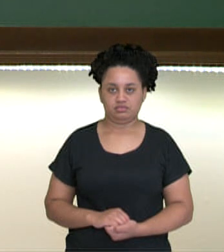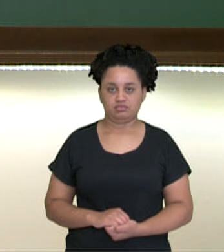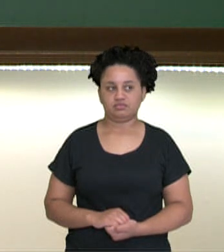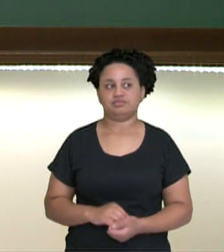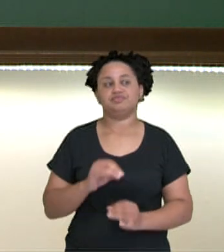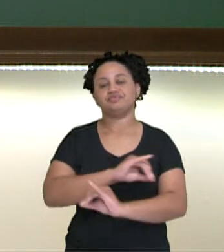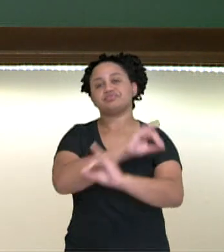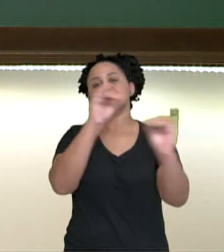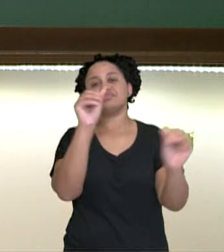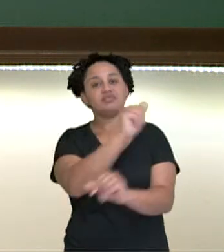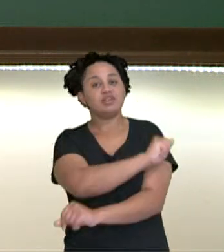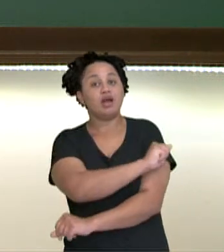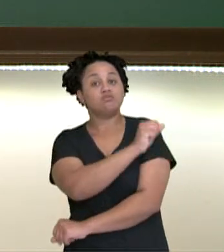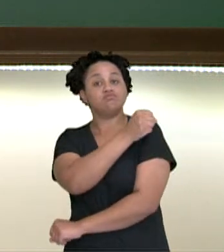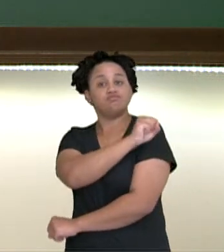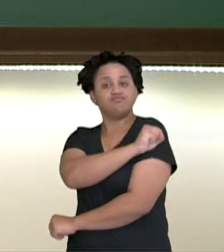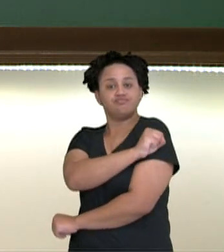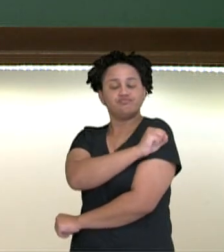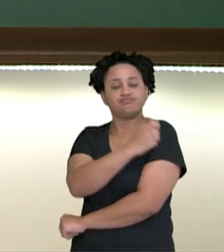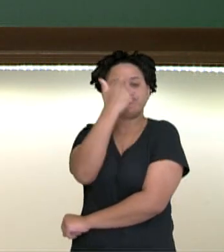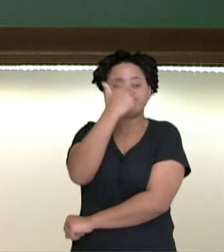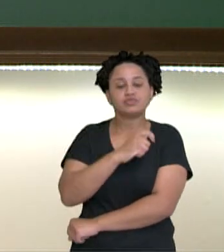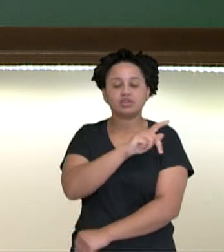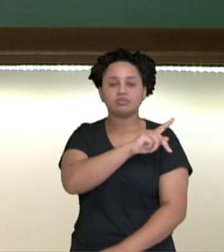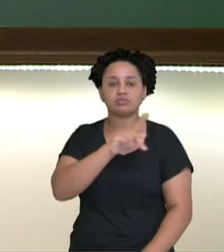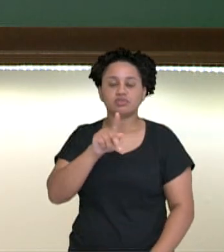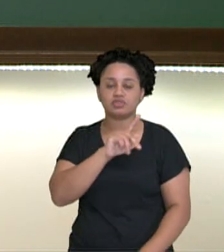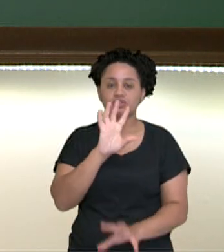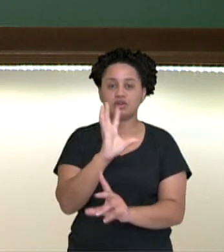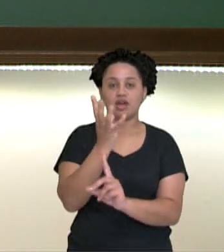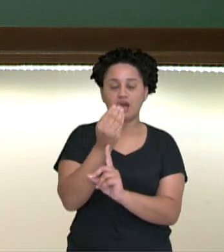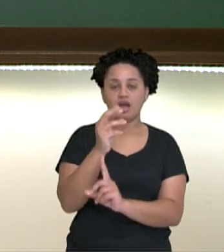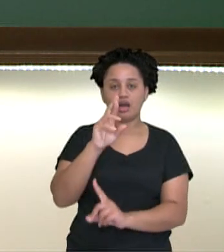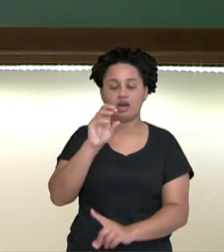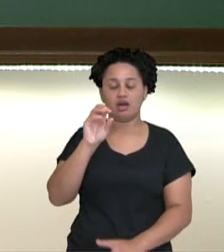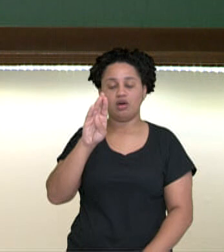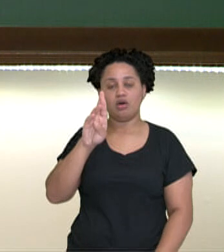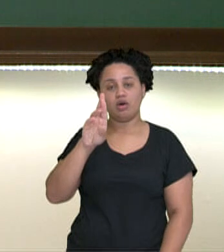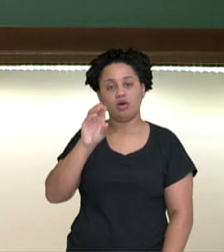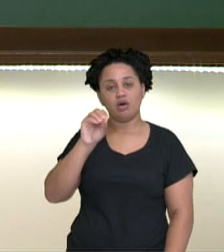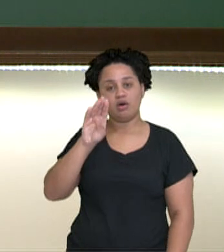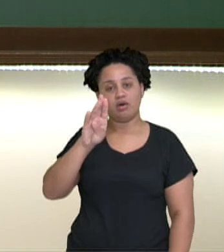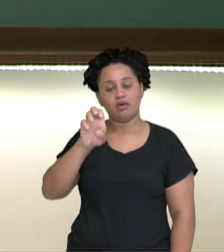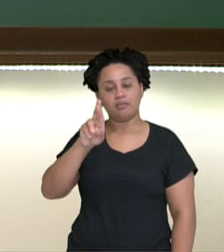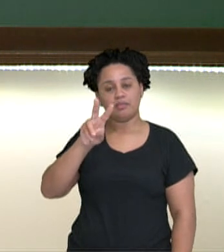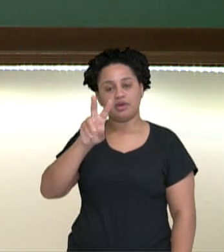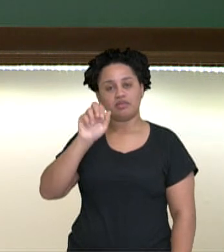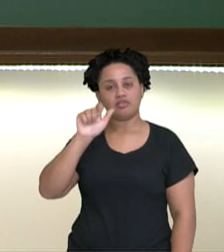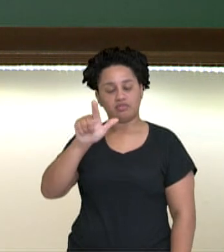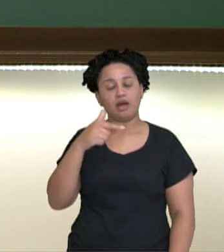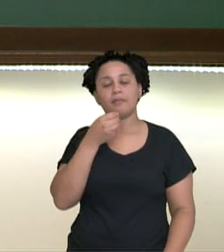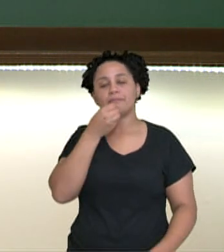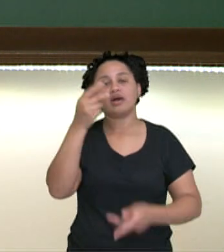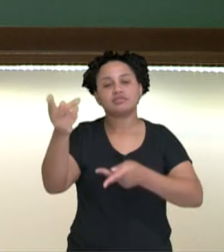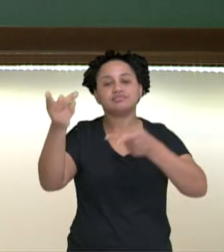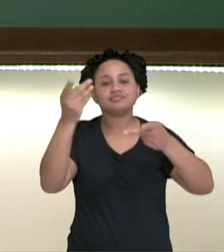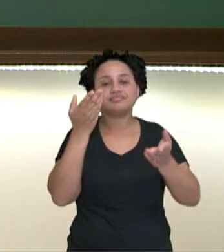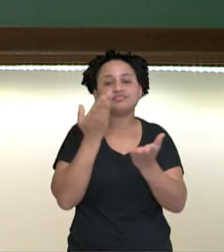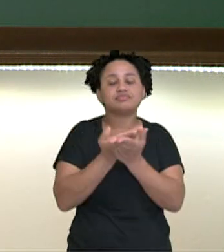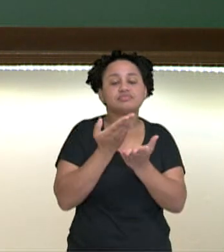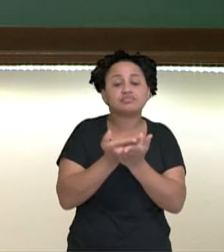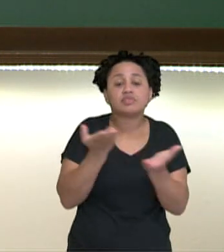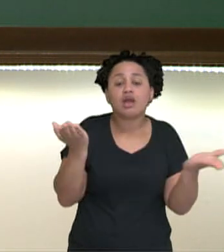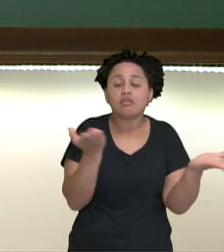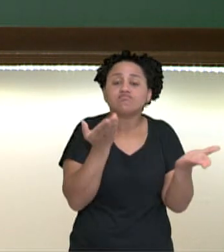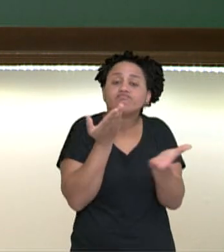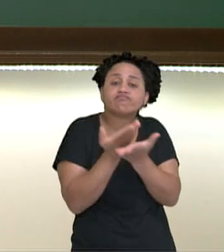Olá, estudantes do 8º ano. Eu sou o professor de arte Roberval Carvalho. Bem-vindos a mais uma aula e nesta aula nós